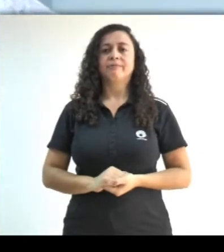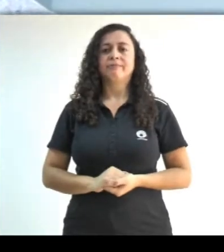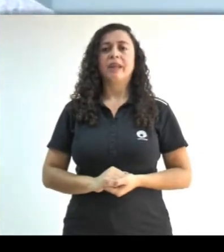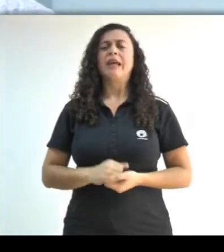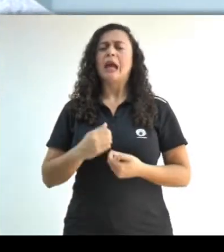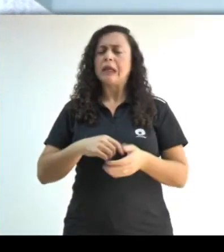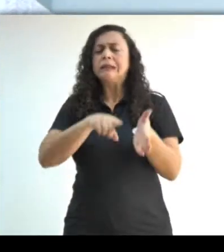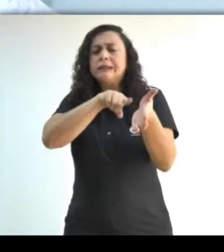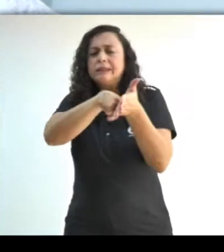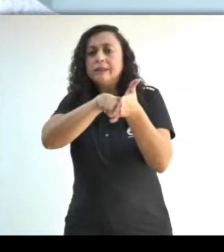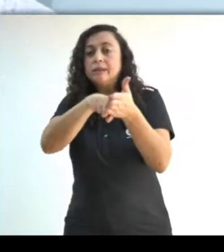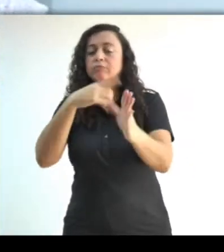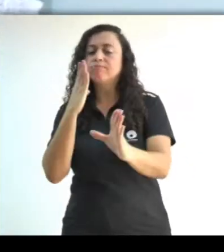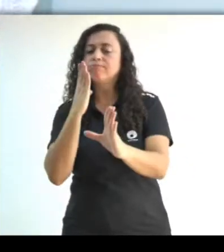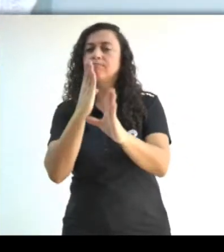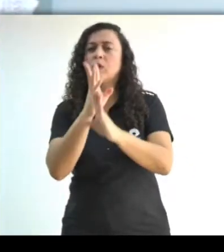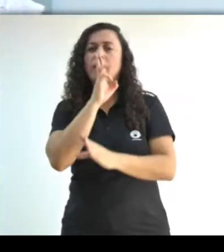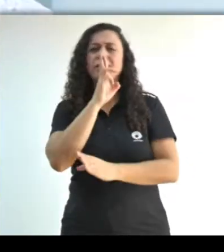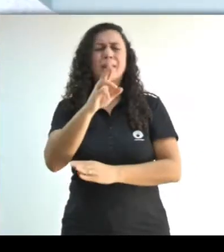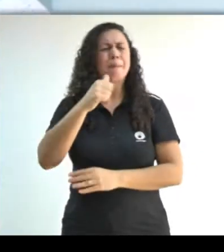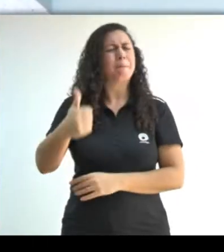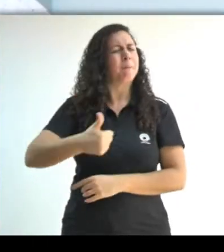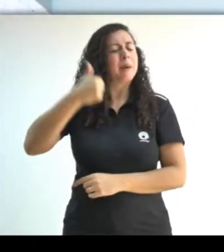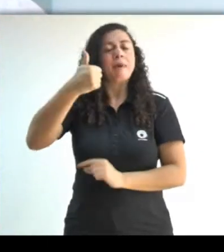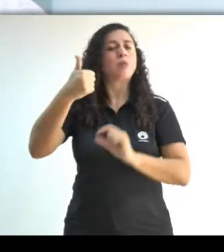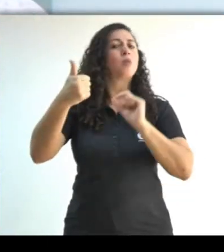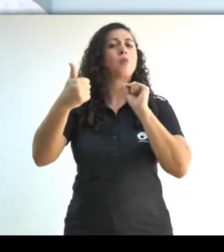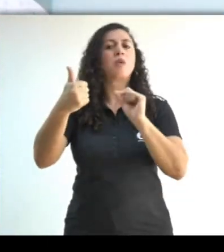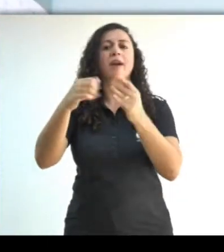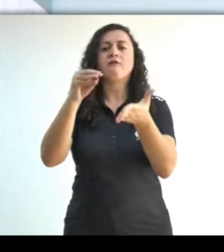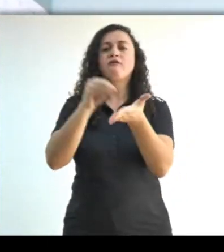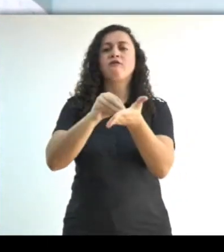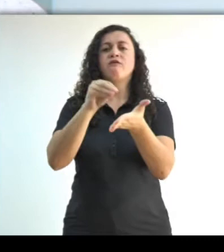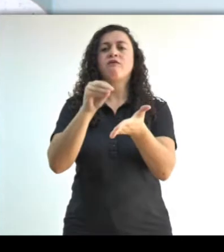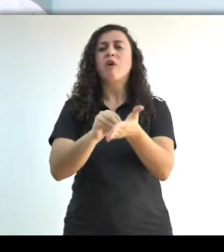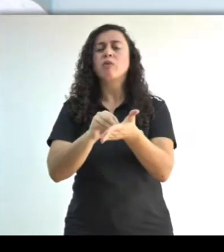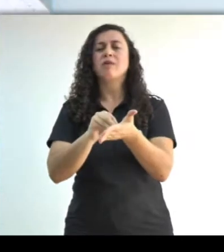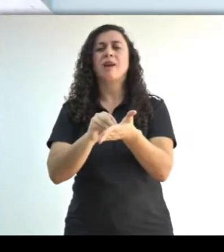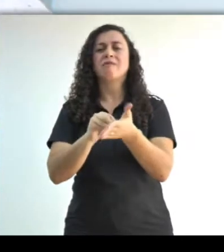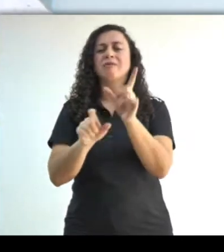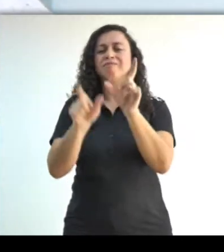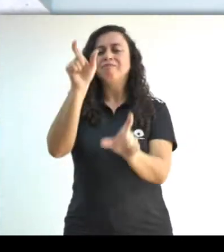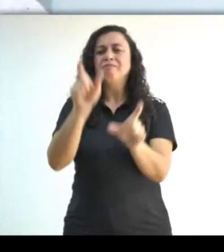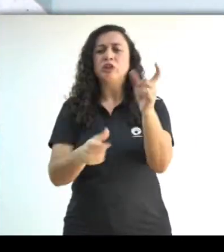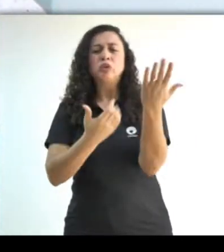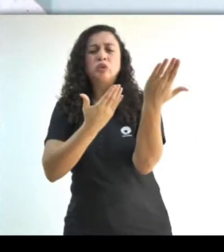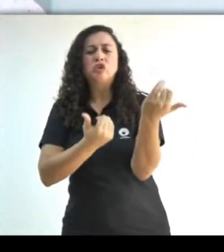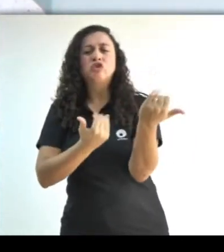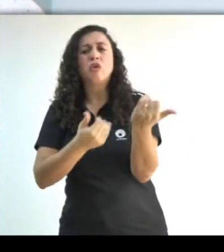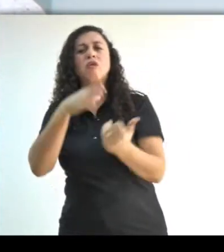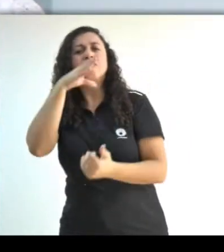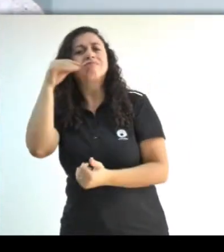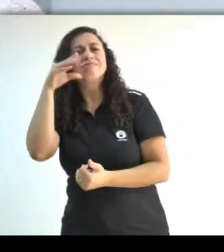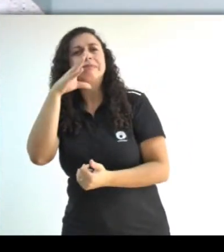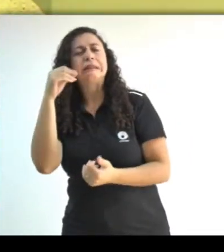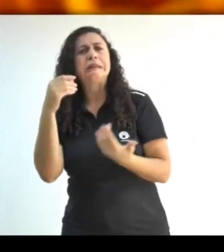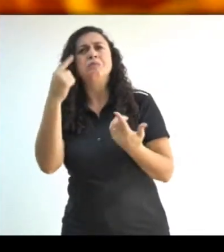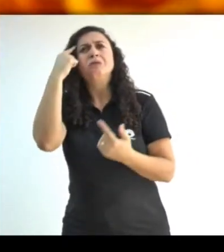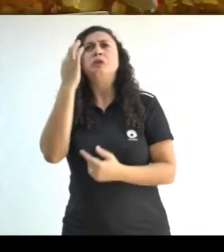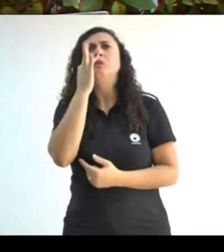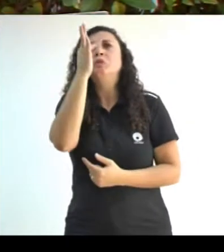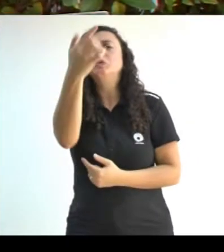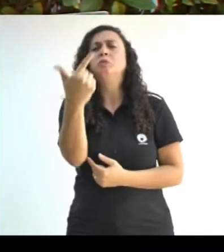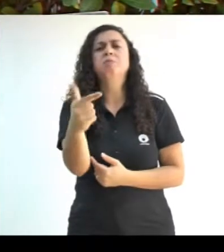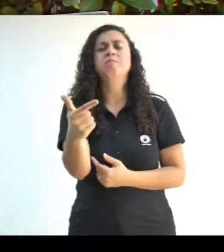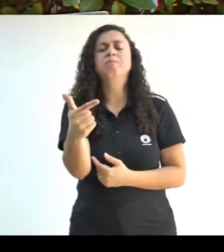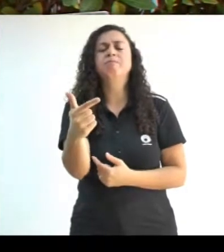dos resultados que tirou em primeiro lugar foi a falta de perspectiva para adolescentes e jovens. Eu